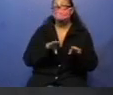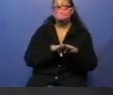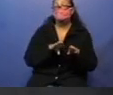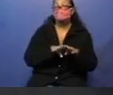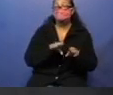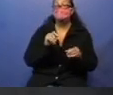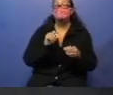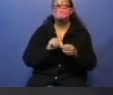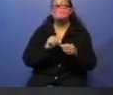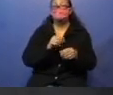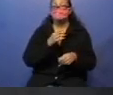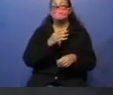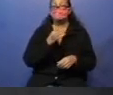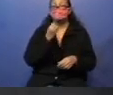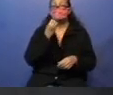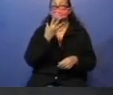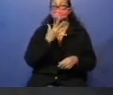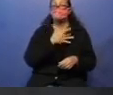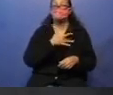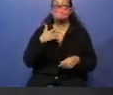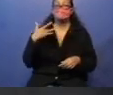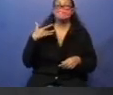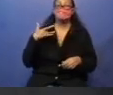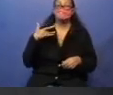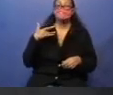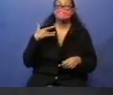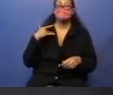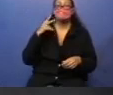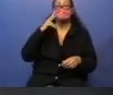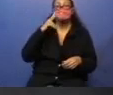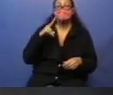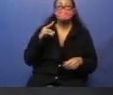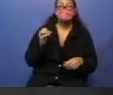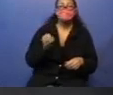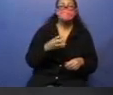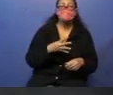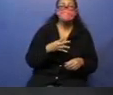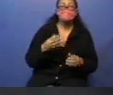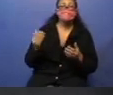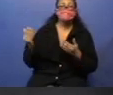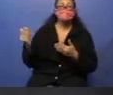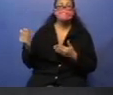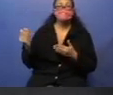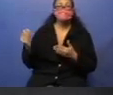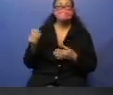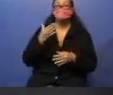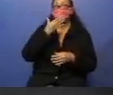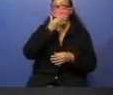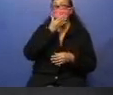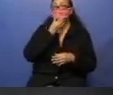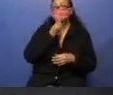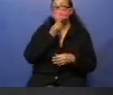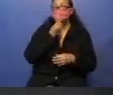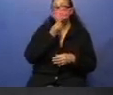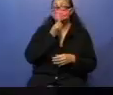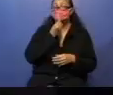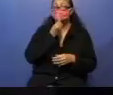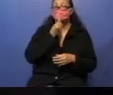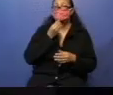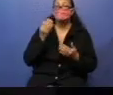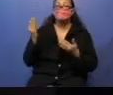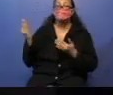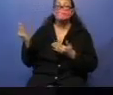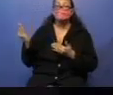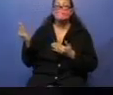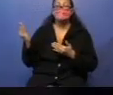bem para a nossa saúde. Olha lá mais uma novidade. Esse senhor, Alexander